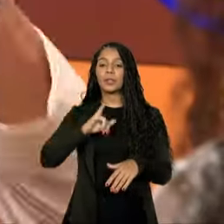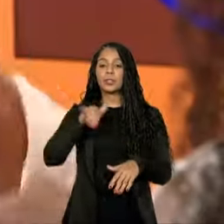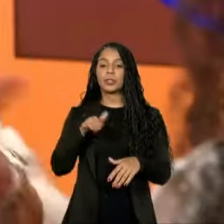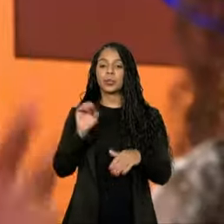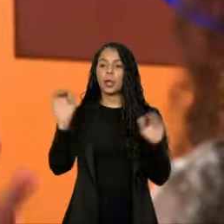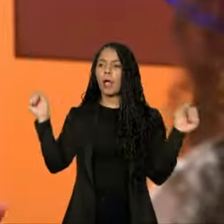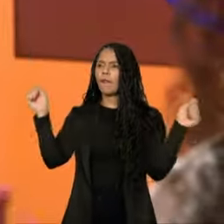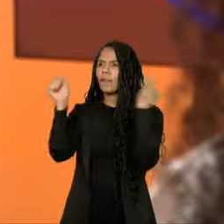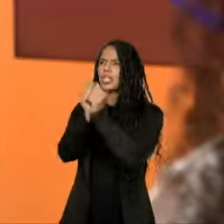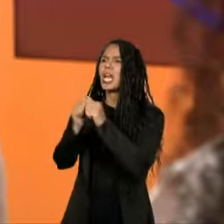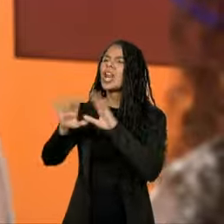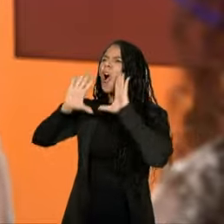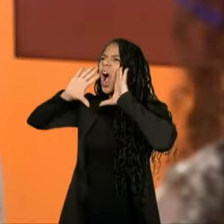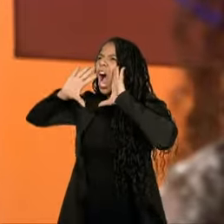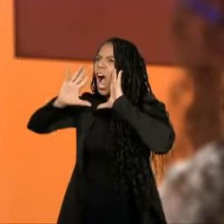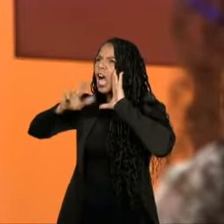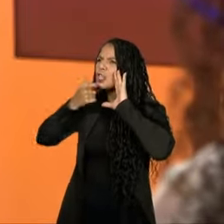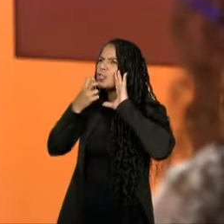manhã, João!